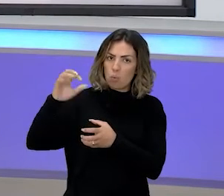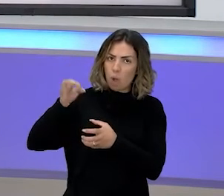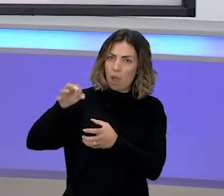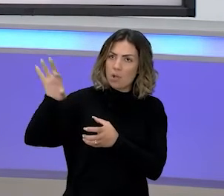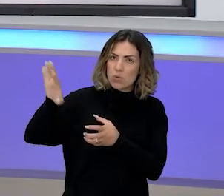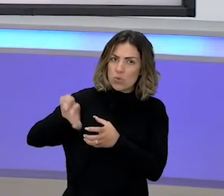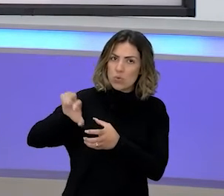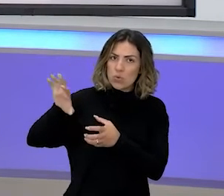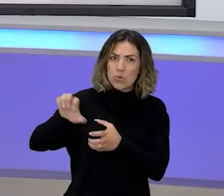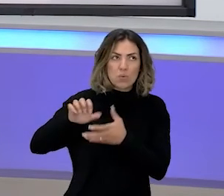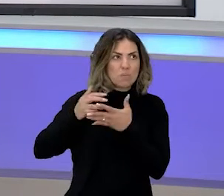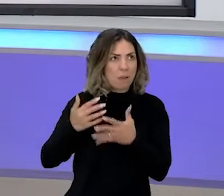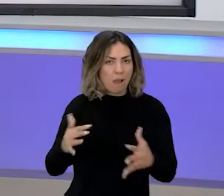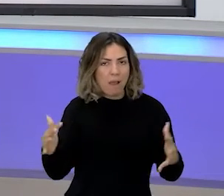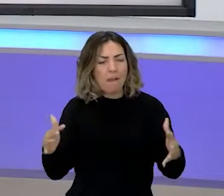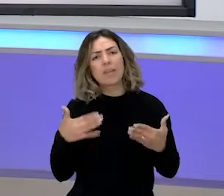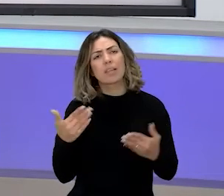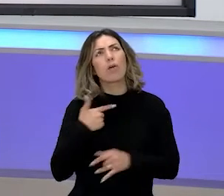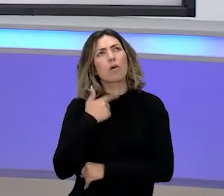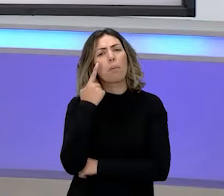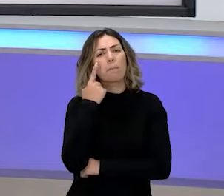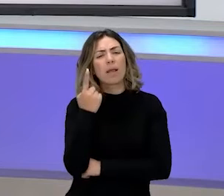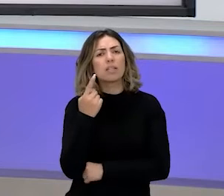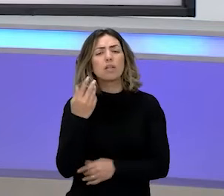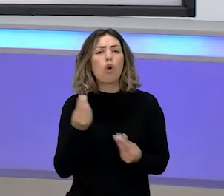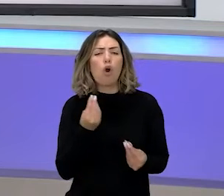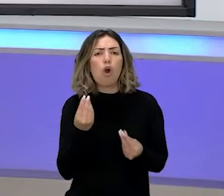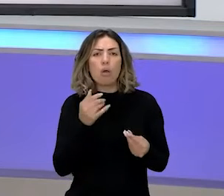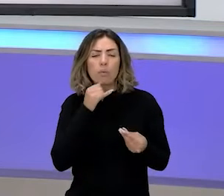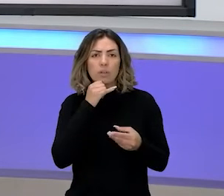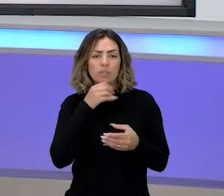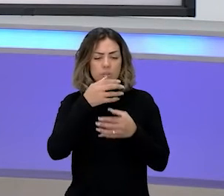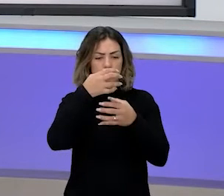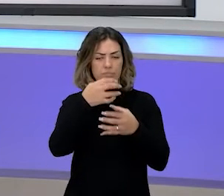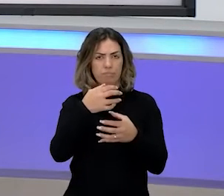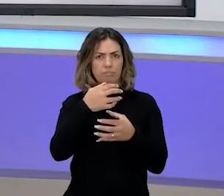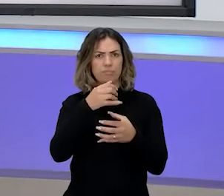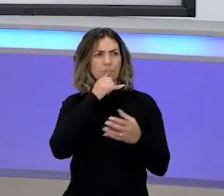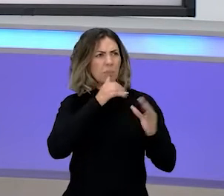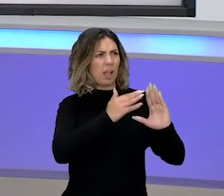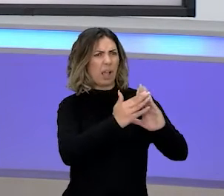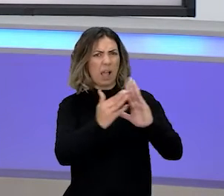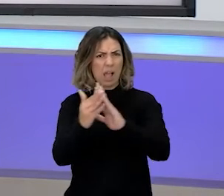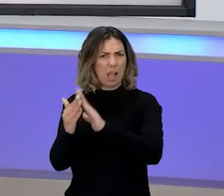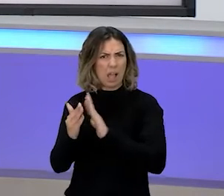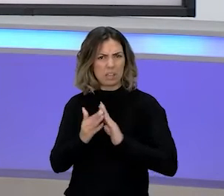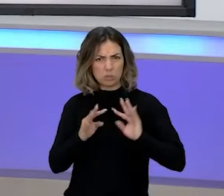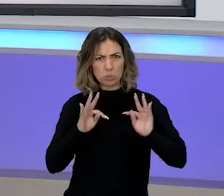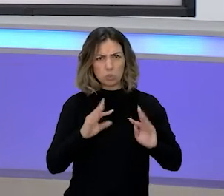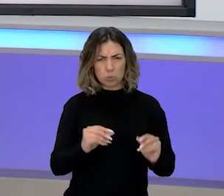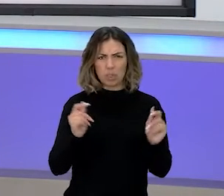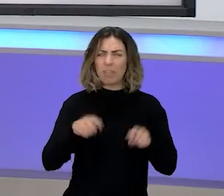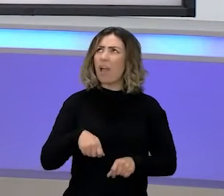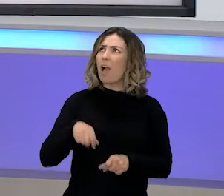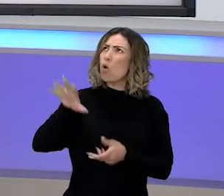gente pensar, então, né, onde a gente vai posicionar essa luz, se para todas as casas, em qualquer lugar do mundo,